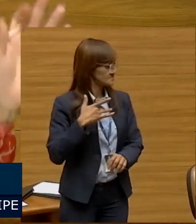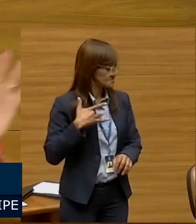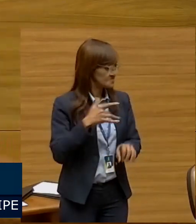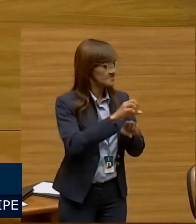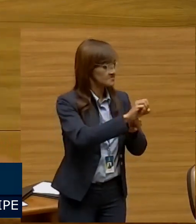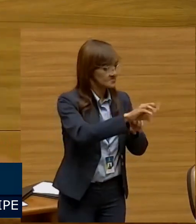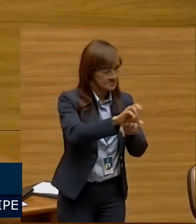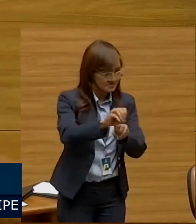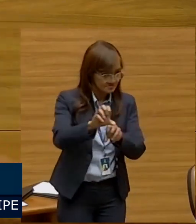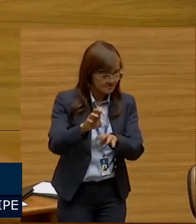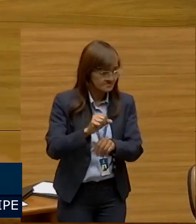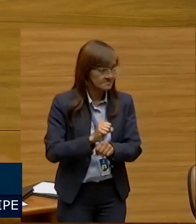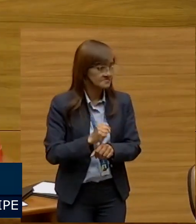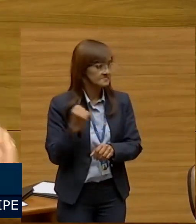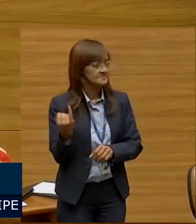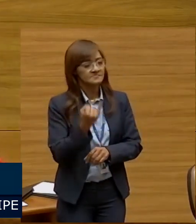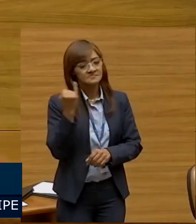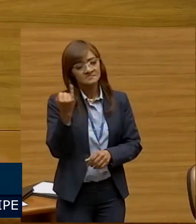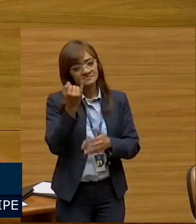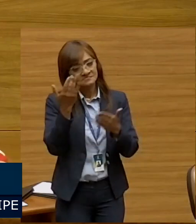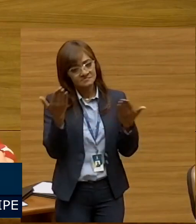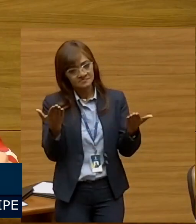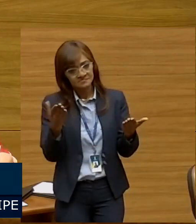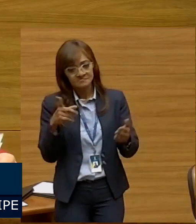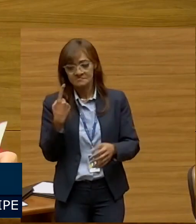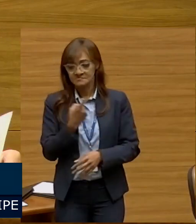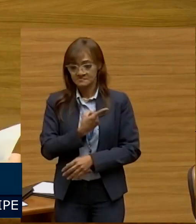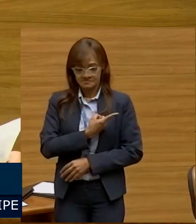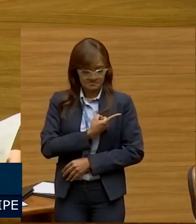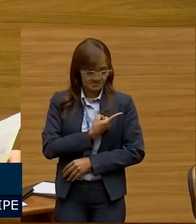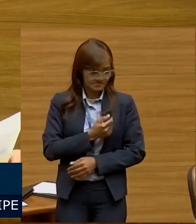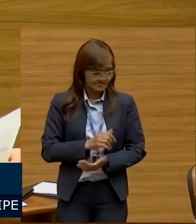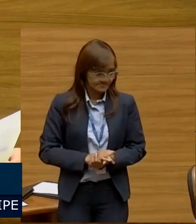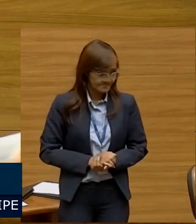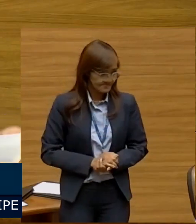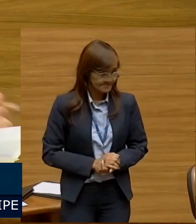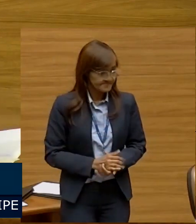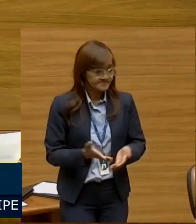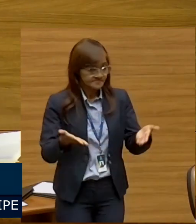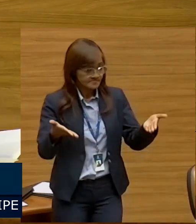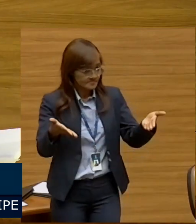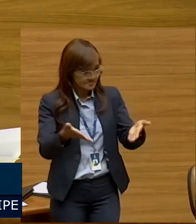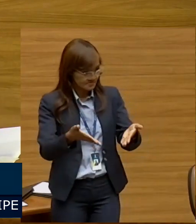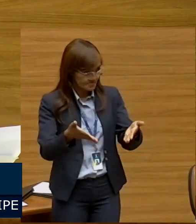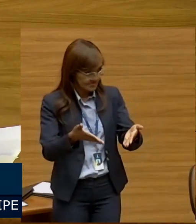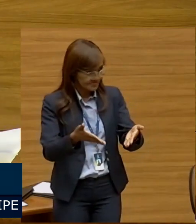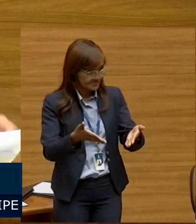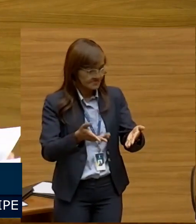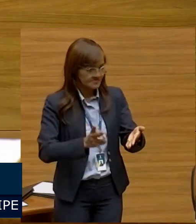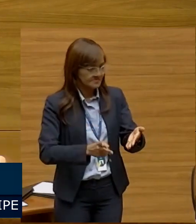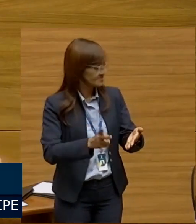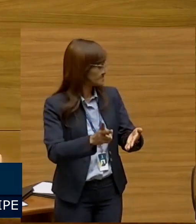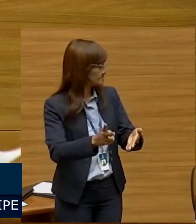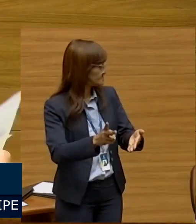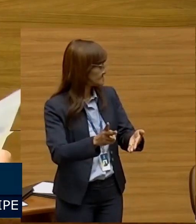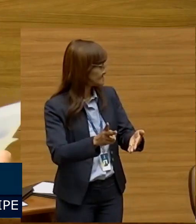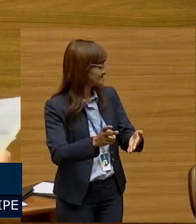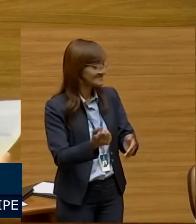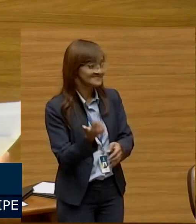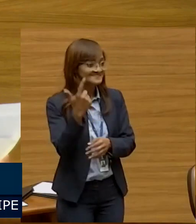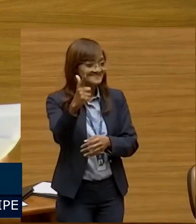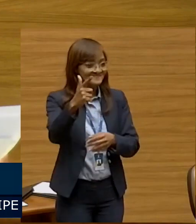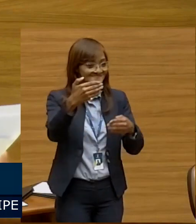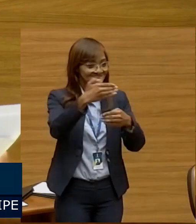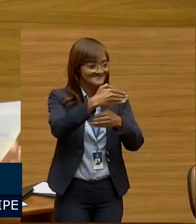que são duas áreas importantíssimas para a nossa sobrevivência. Agora, para dar continuidade, tem o outro vídeo,